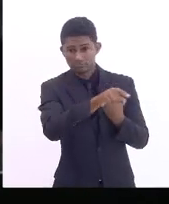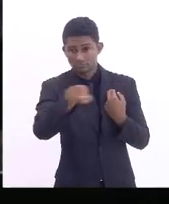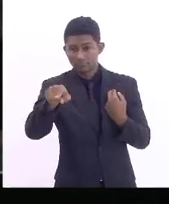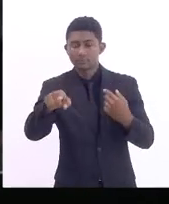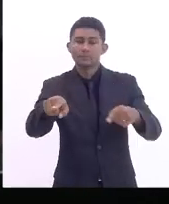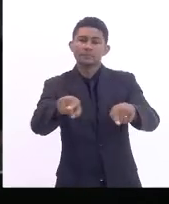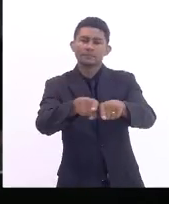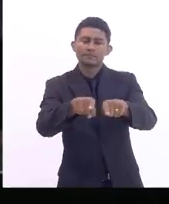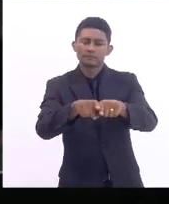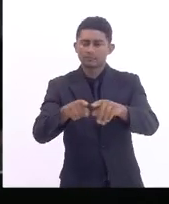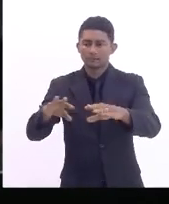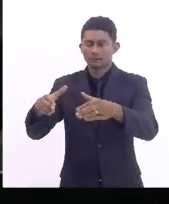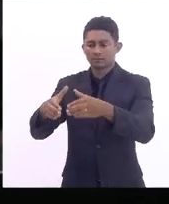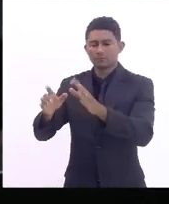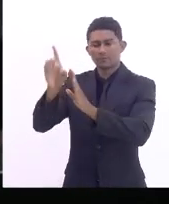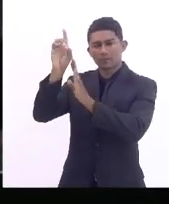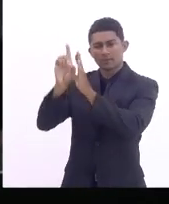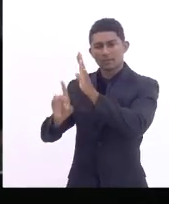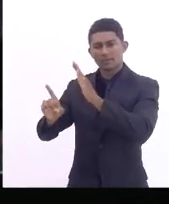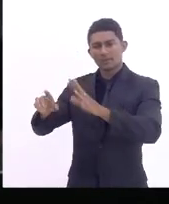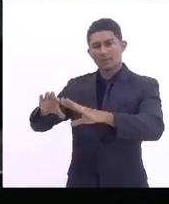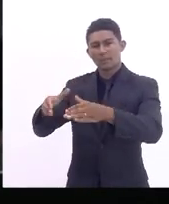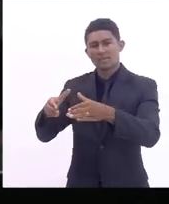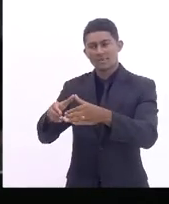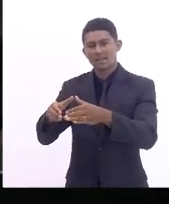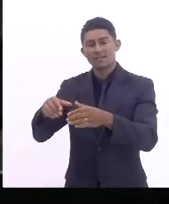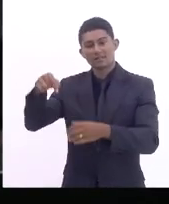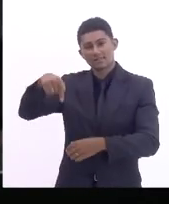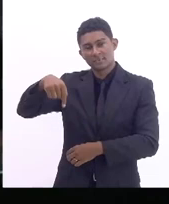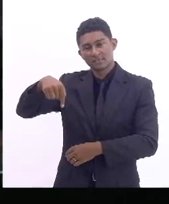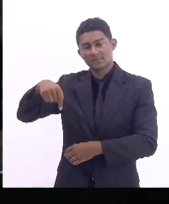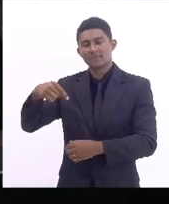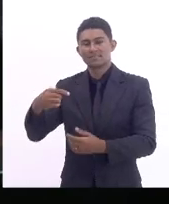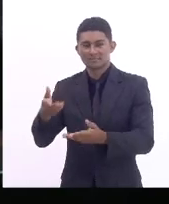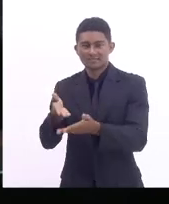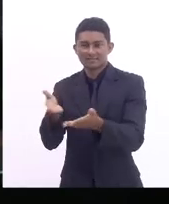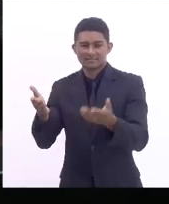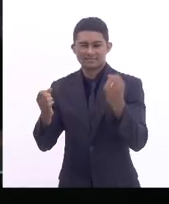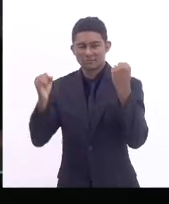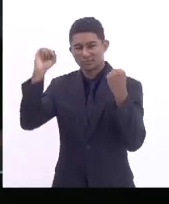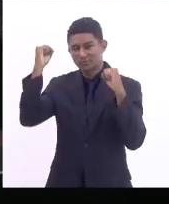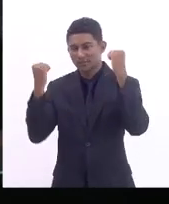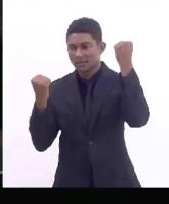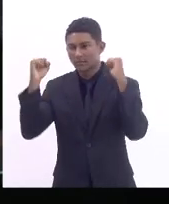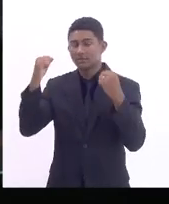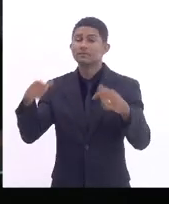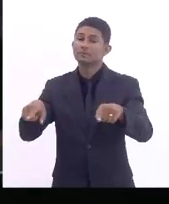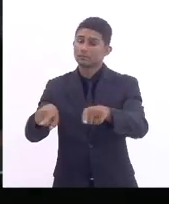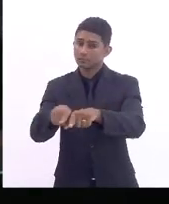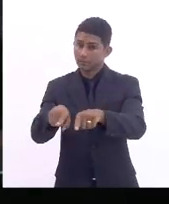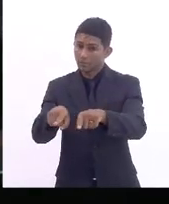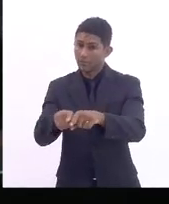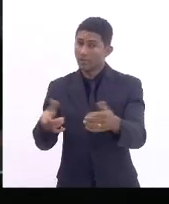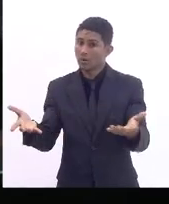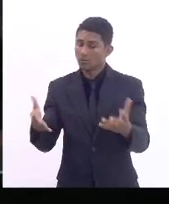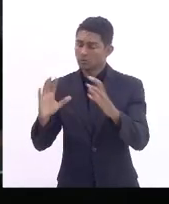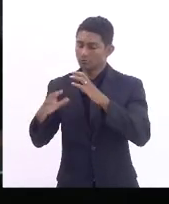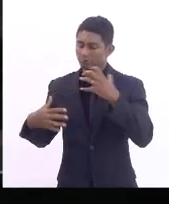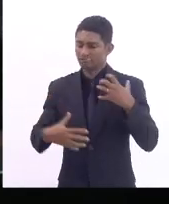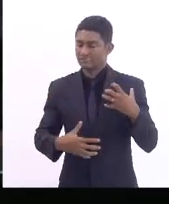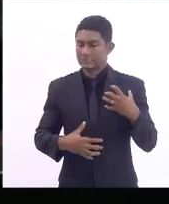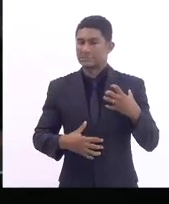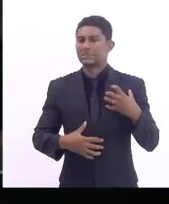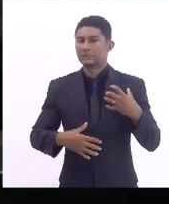toda diretoria do Conselho Regional dos técnicos industriais que também Toma Posse tem um grande desafio